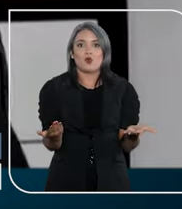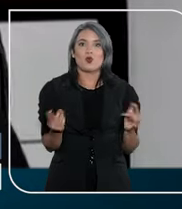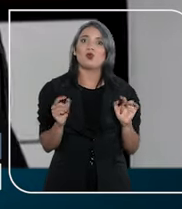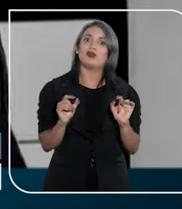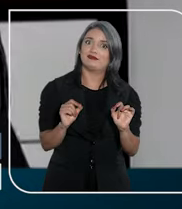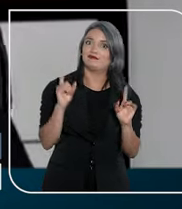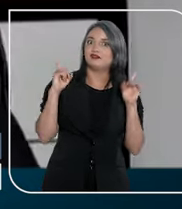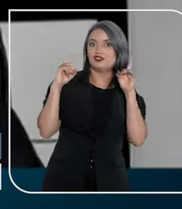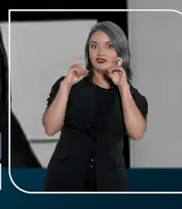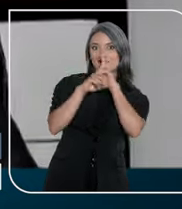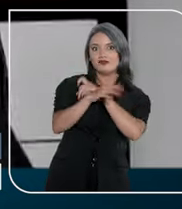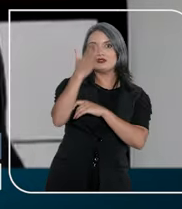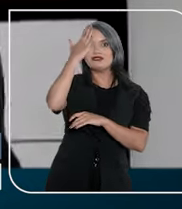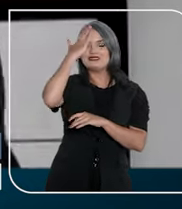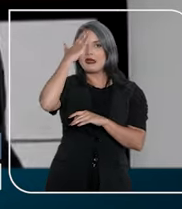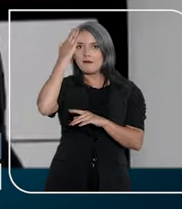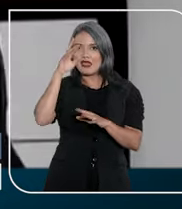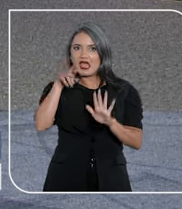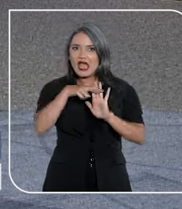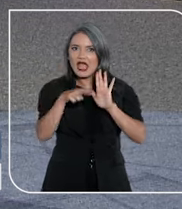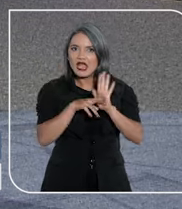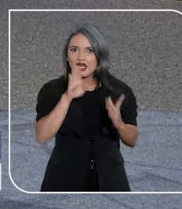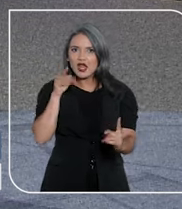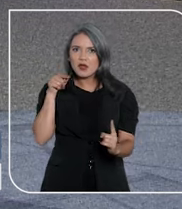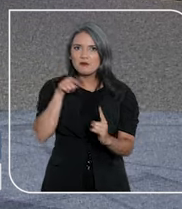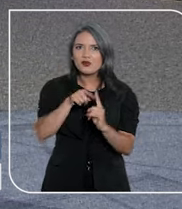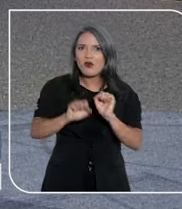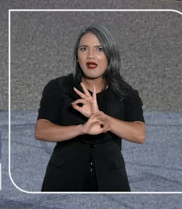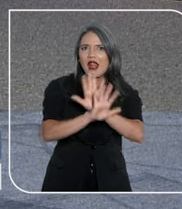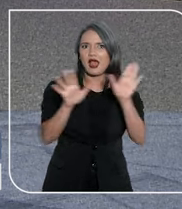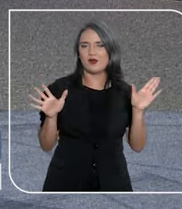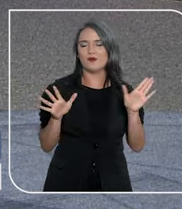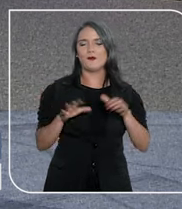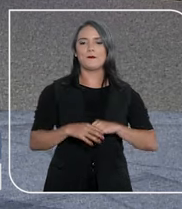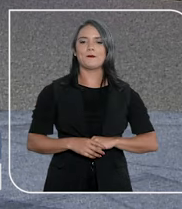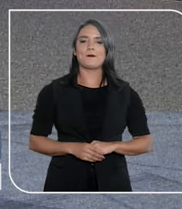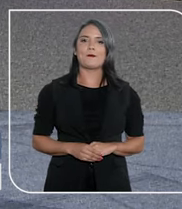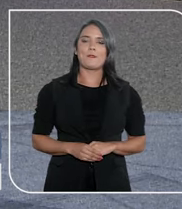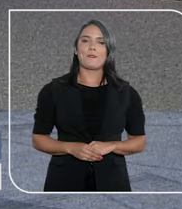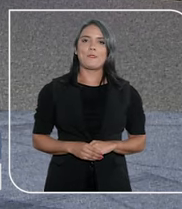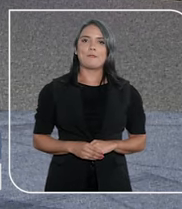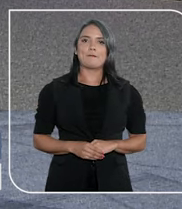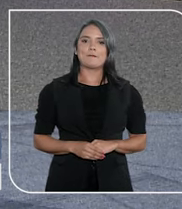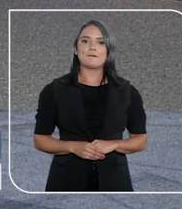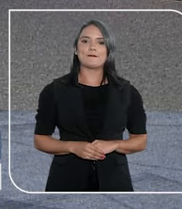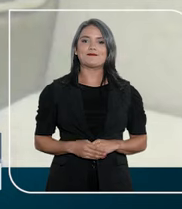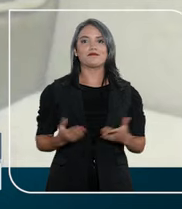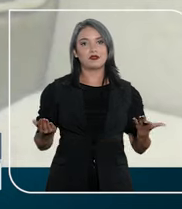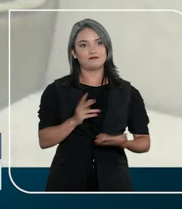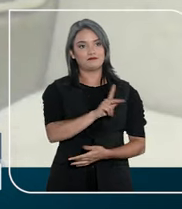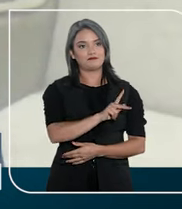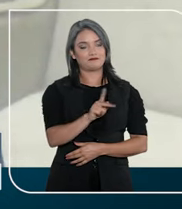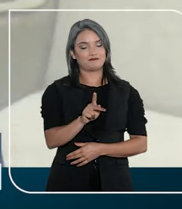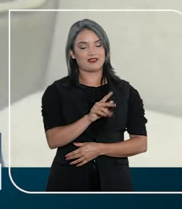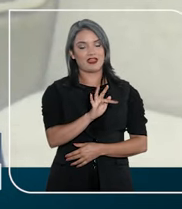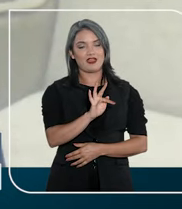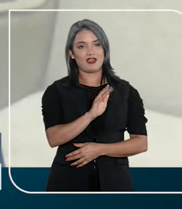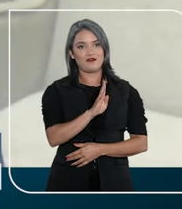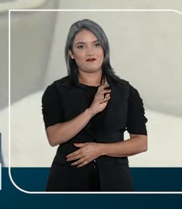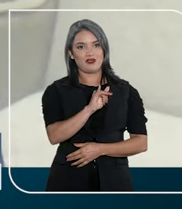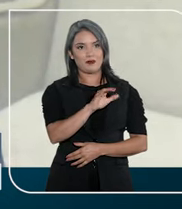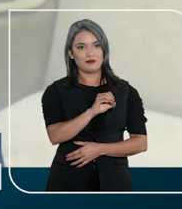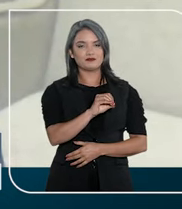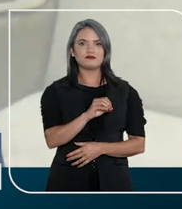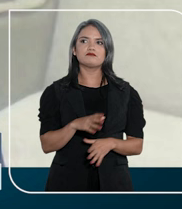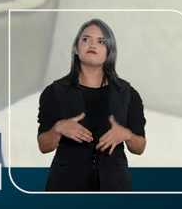fica difícil saber o que é um critério objetivo. Por favor, doutor Fábio. Bom, acho que o Renan ele foi